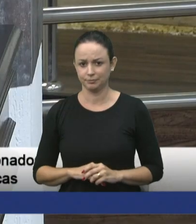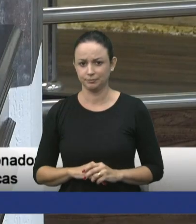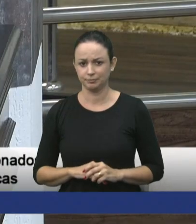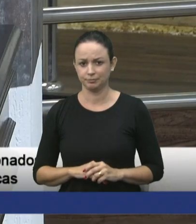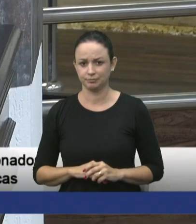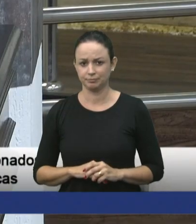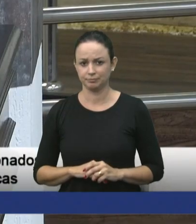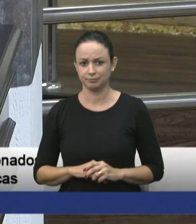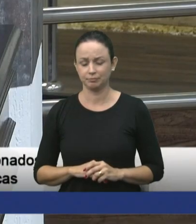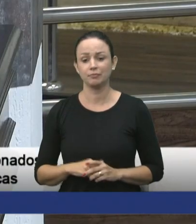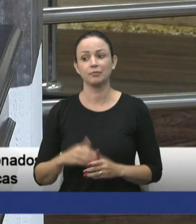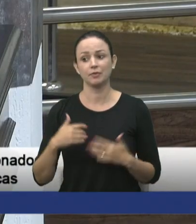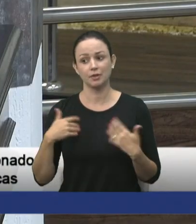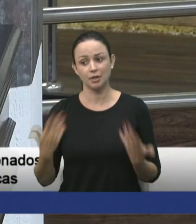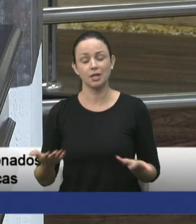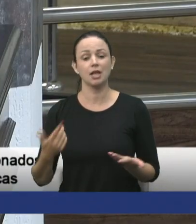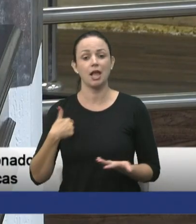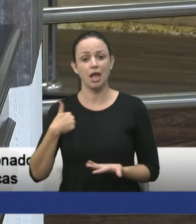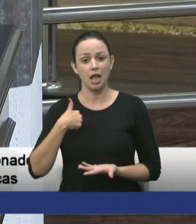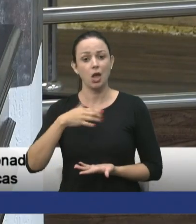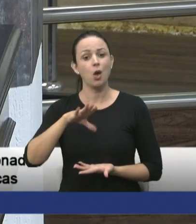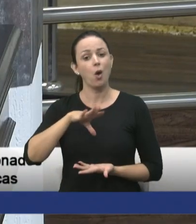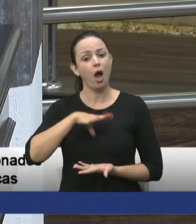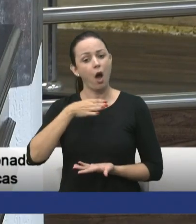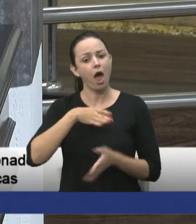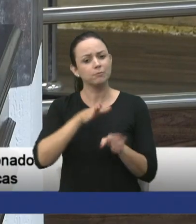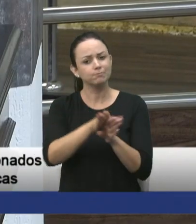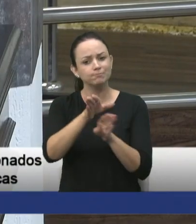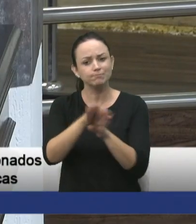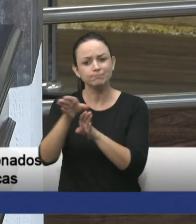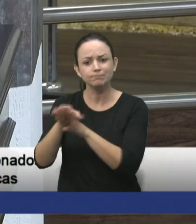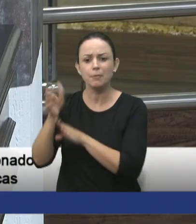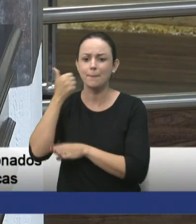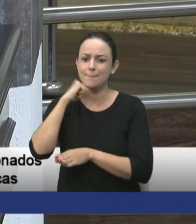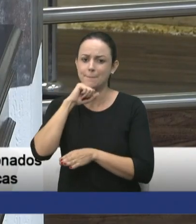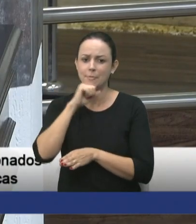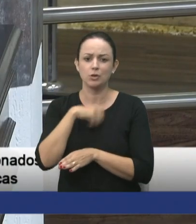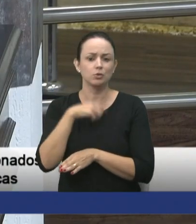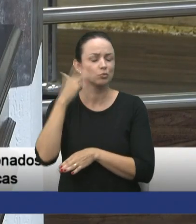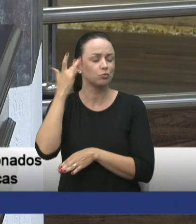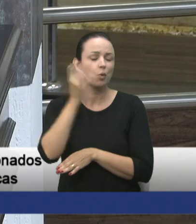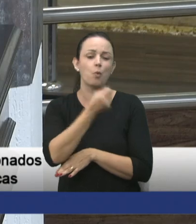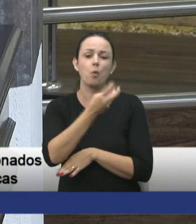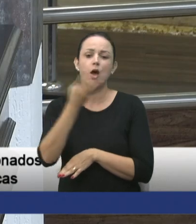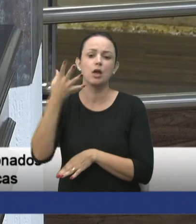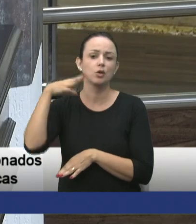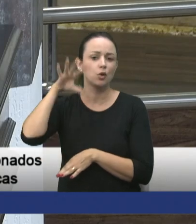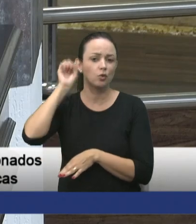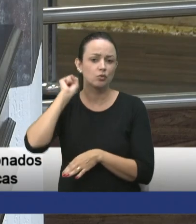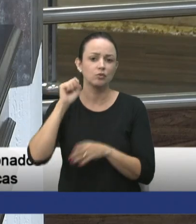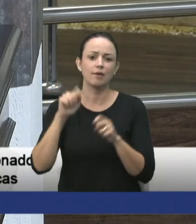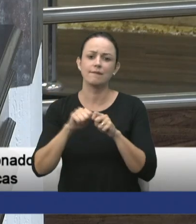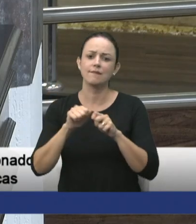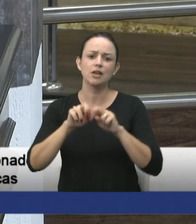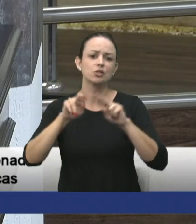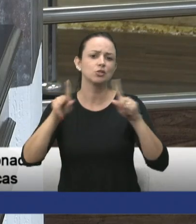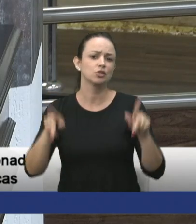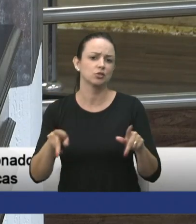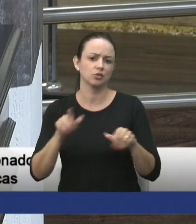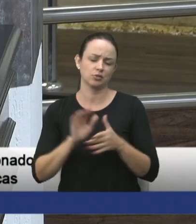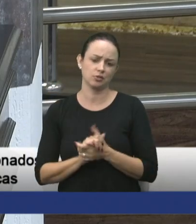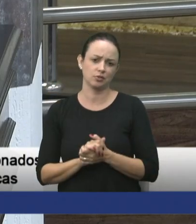E eu encorajo hoje muitas mães, muitas de vocês, não sei quantas estão me ouvindo, faça a diferença,